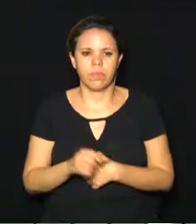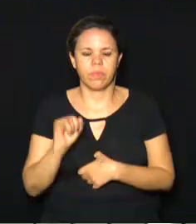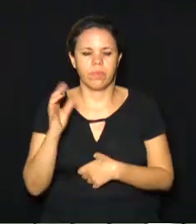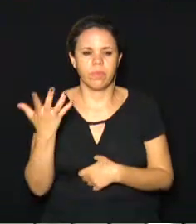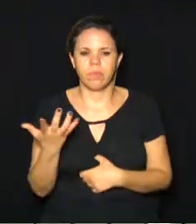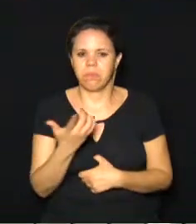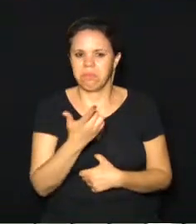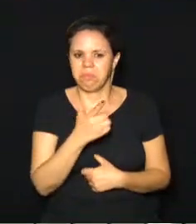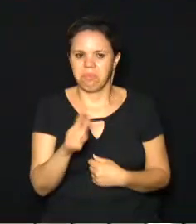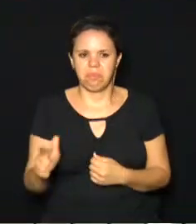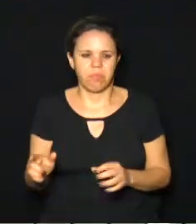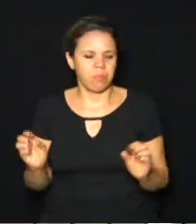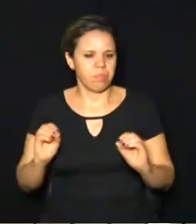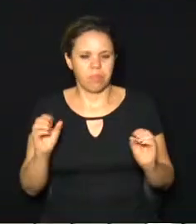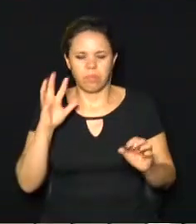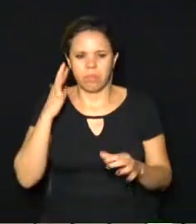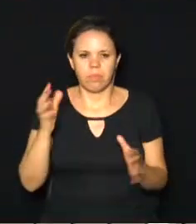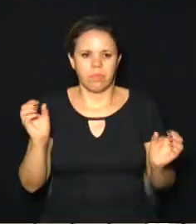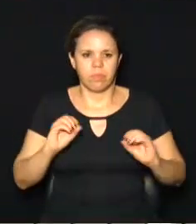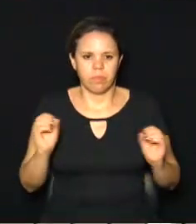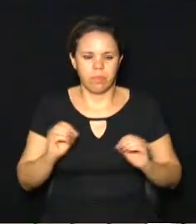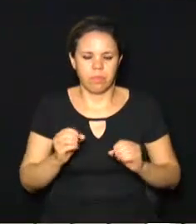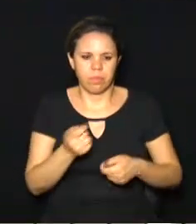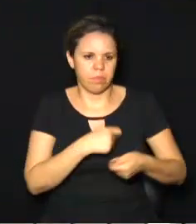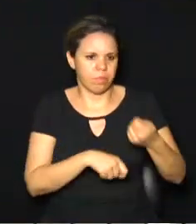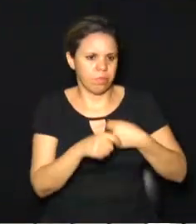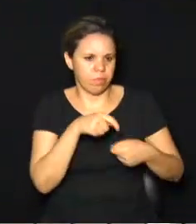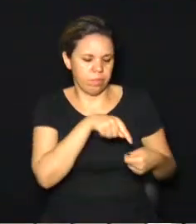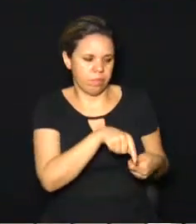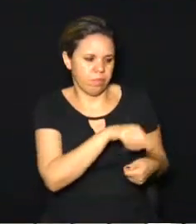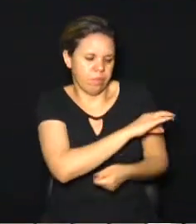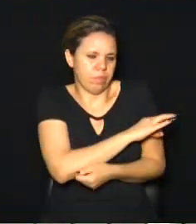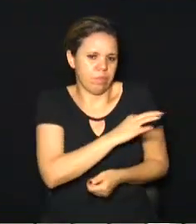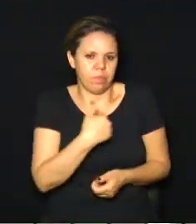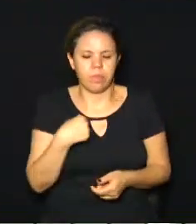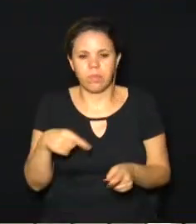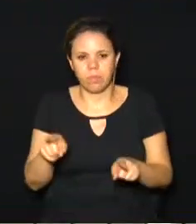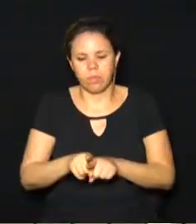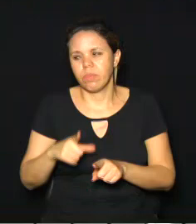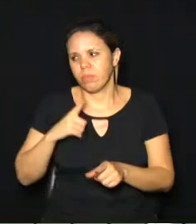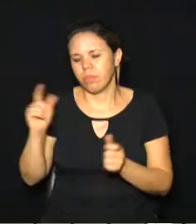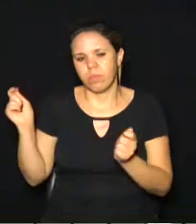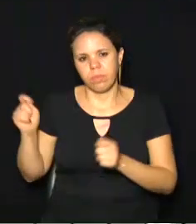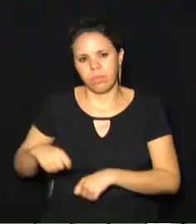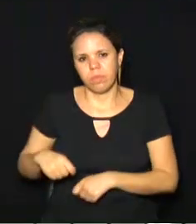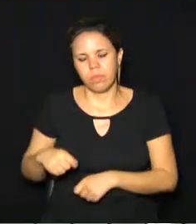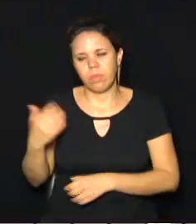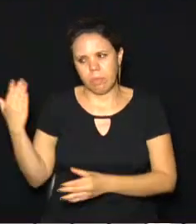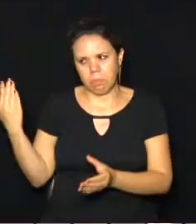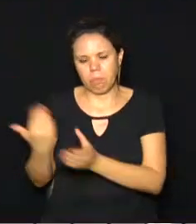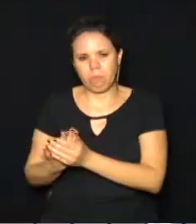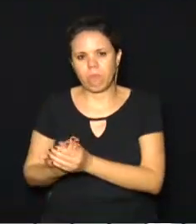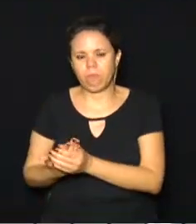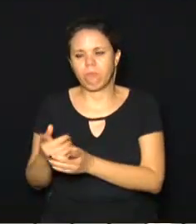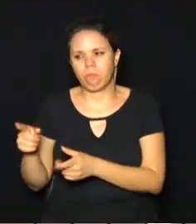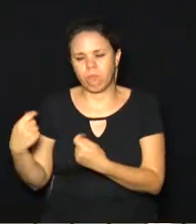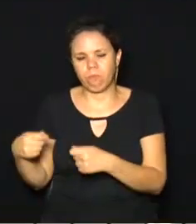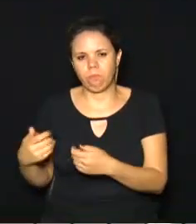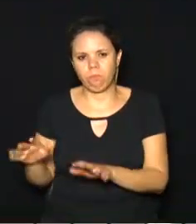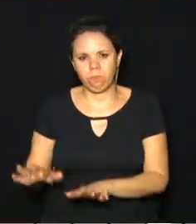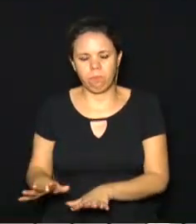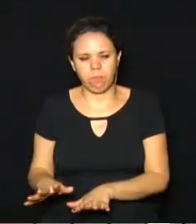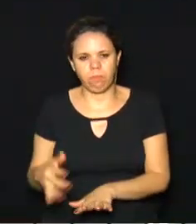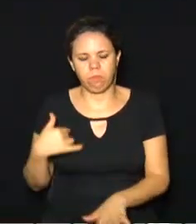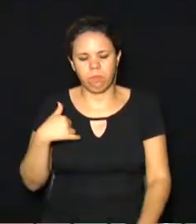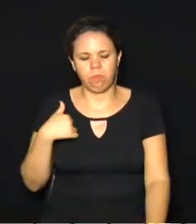não haja uma solução do ponto de vista administrativo, a possibilidade de judicialização da demanda. Mas